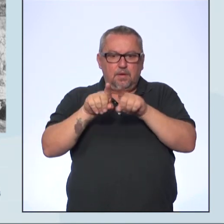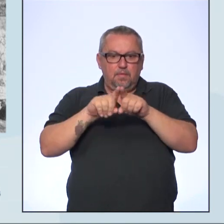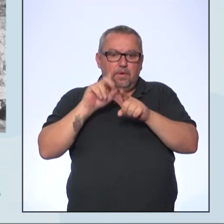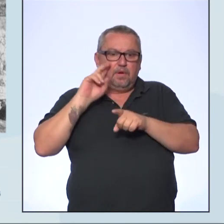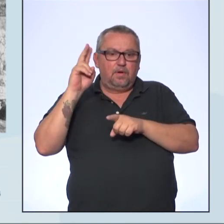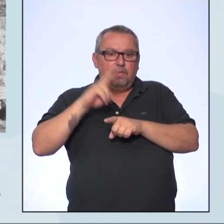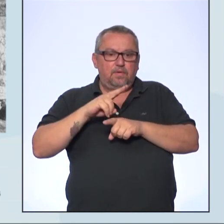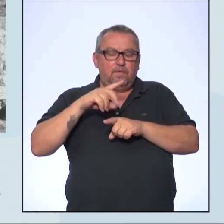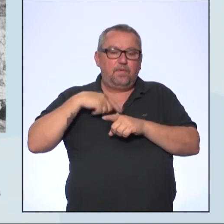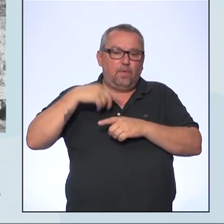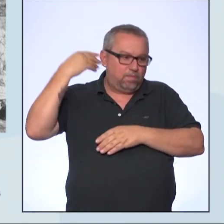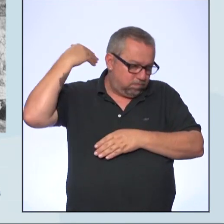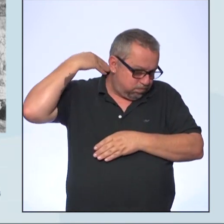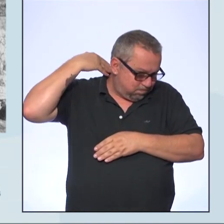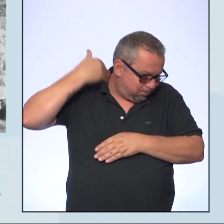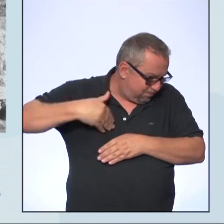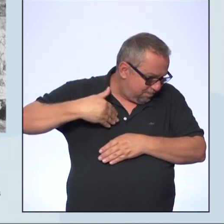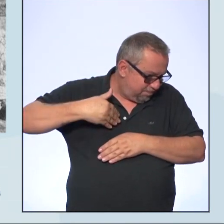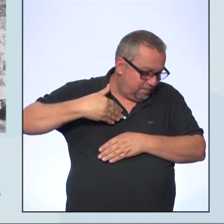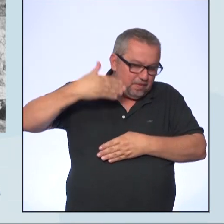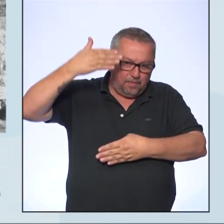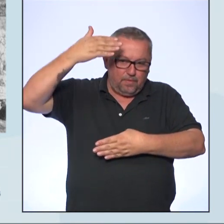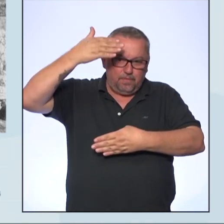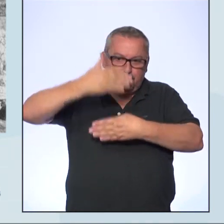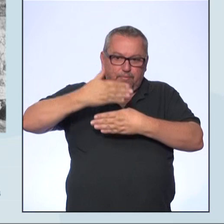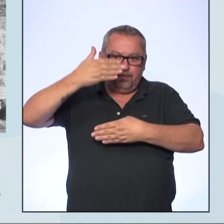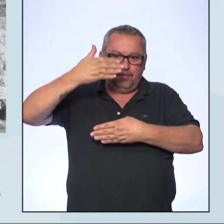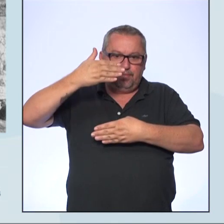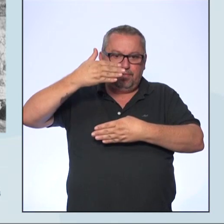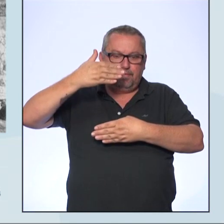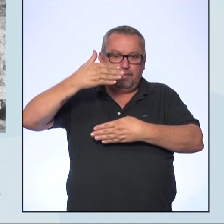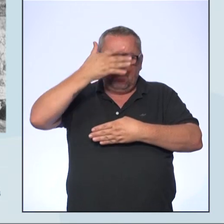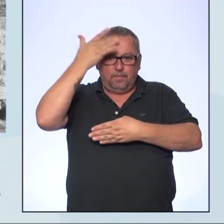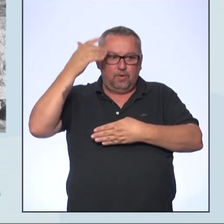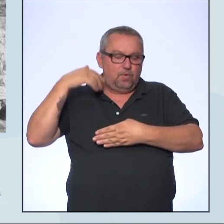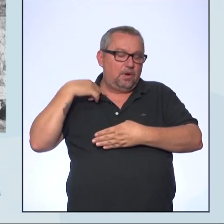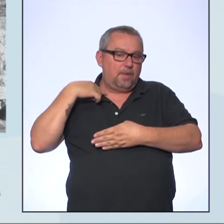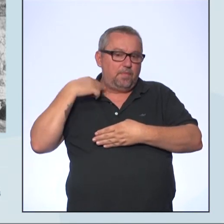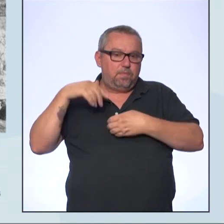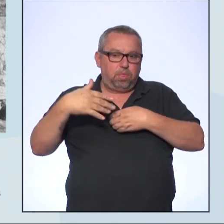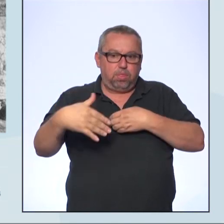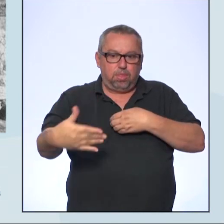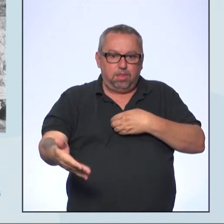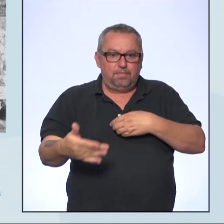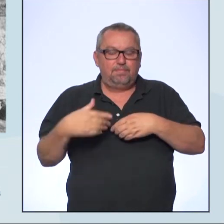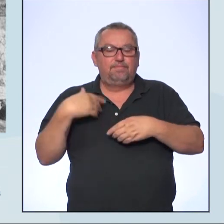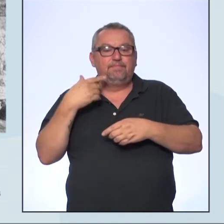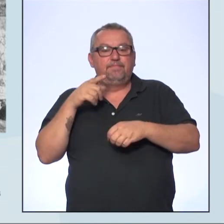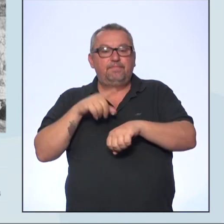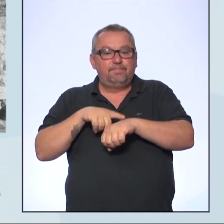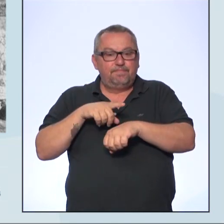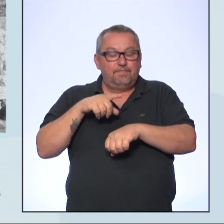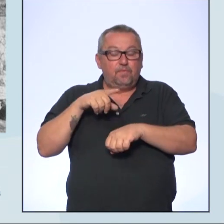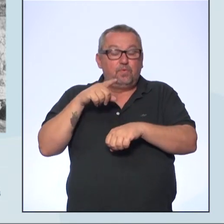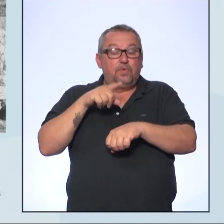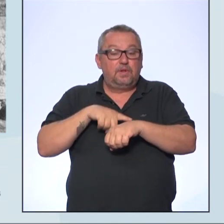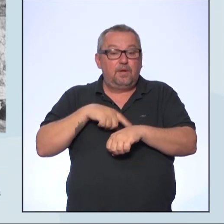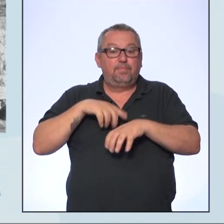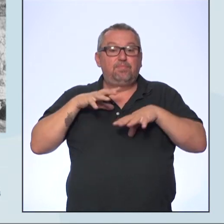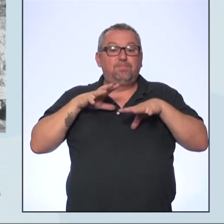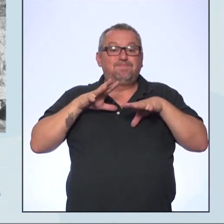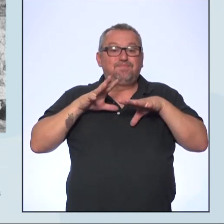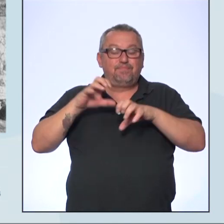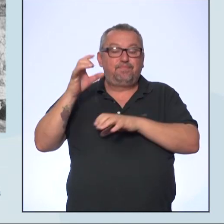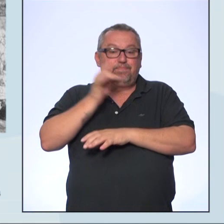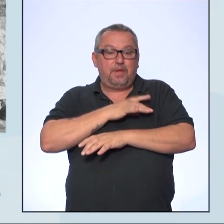a guilhotina, né? As pessoas sendo guilhotinadas, as cabeças delas sendo degoladas durante a época do terror na França.